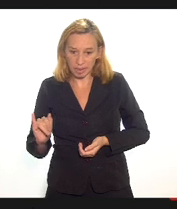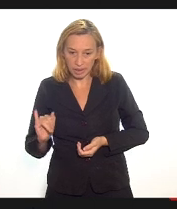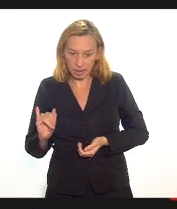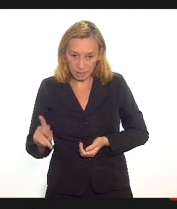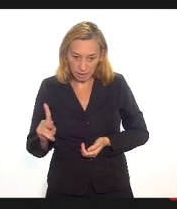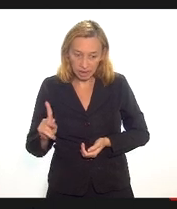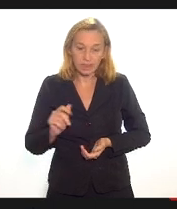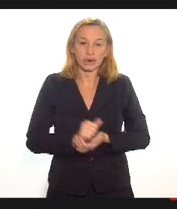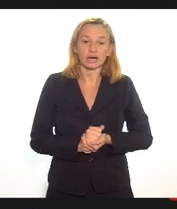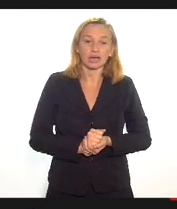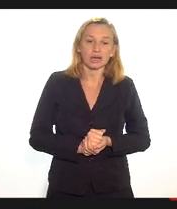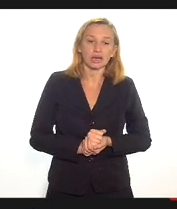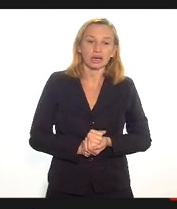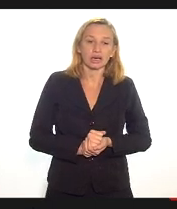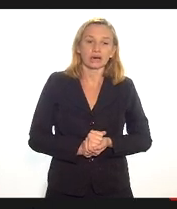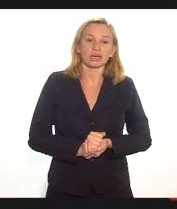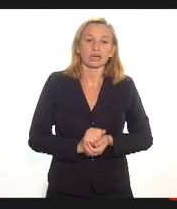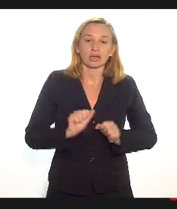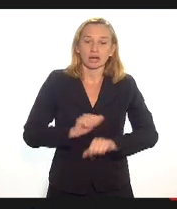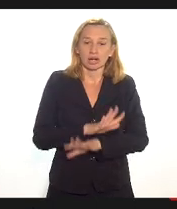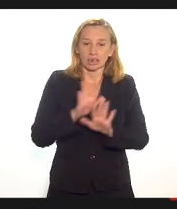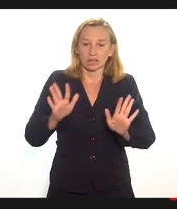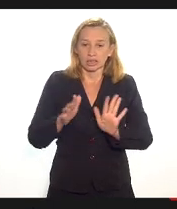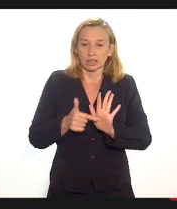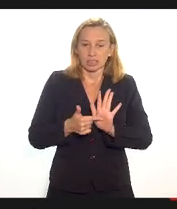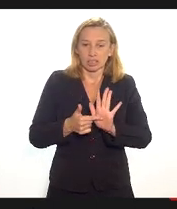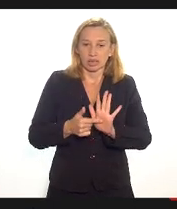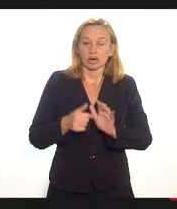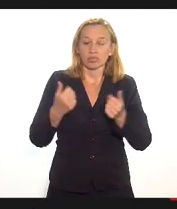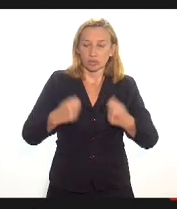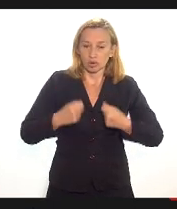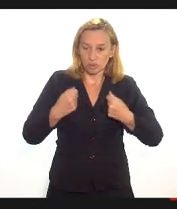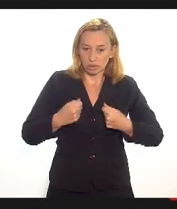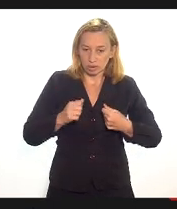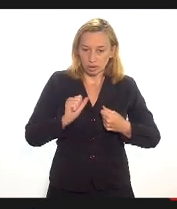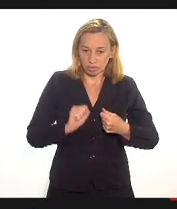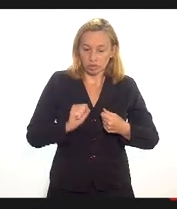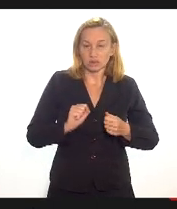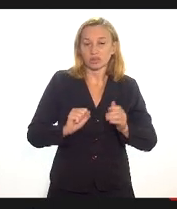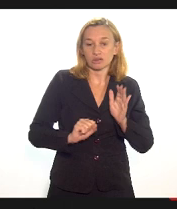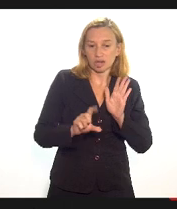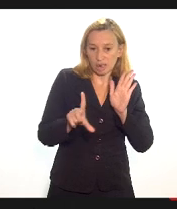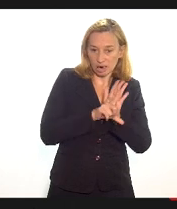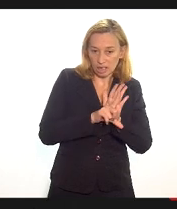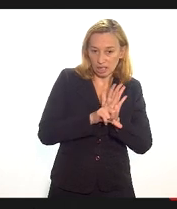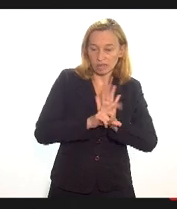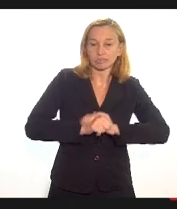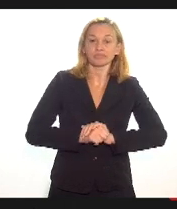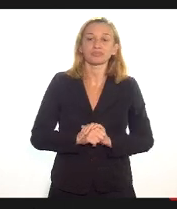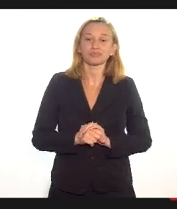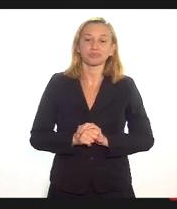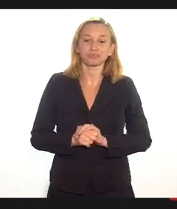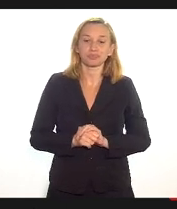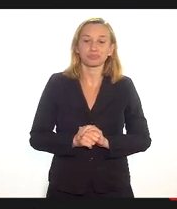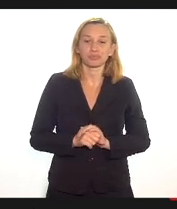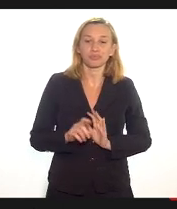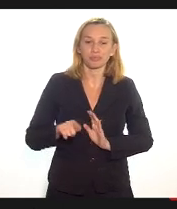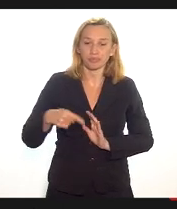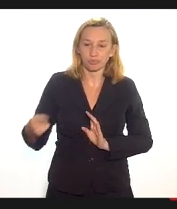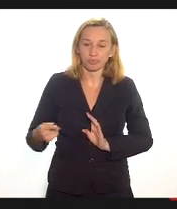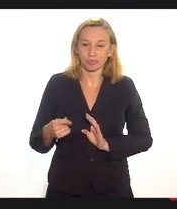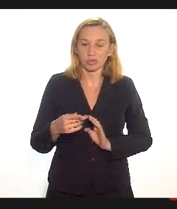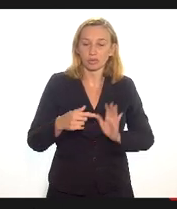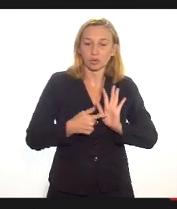sempre se pautou pela maior transparência possível na legislação. Isso é uma pauta do IBP e eu vou chegar mais à frente e demonstrar isso